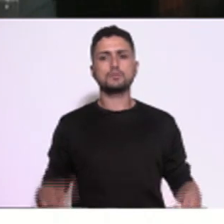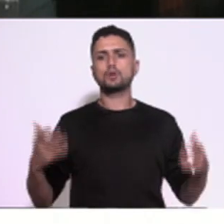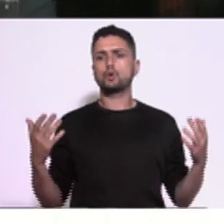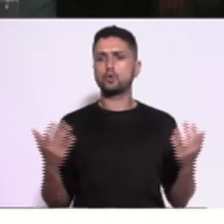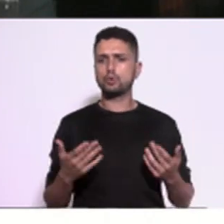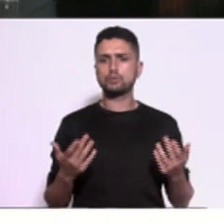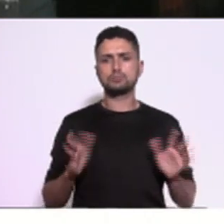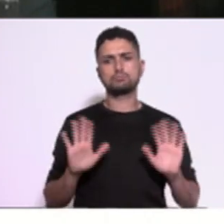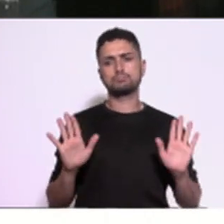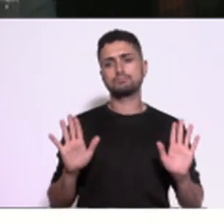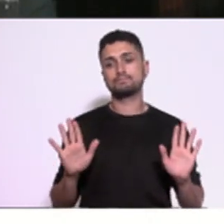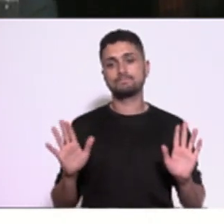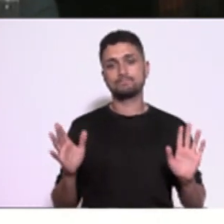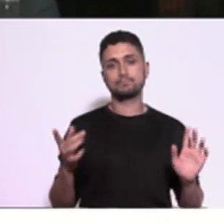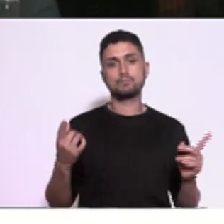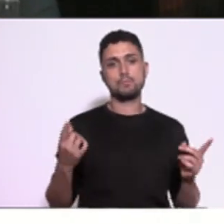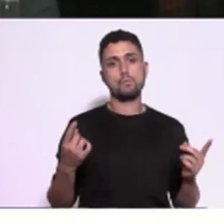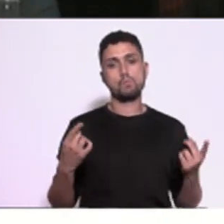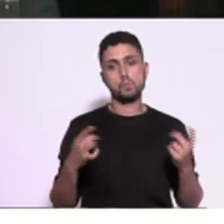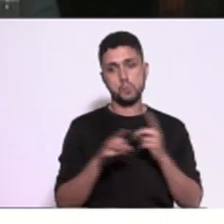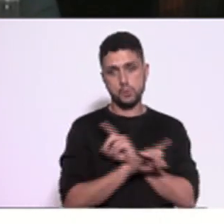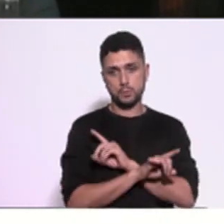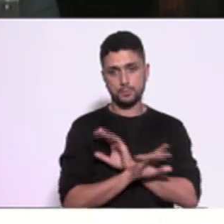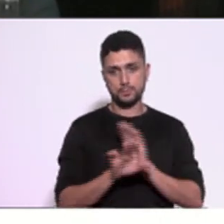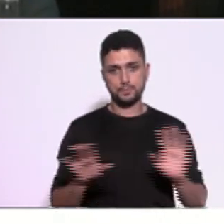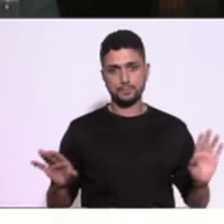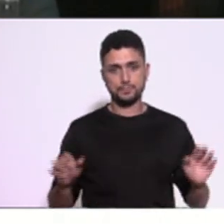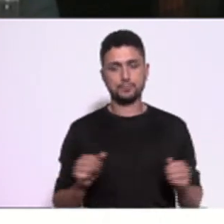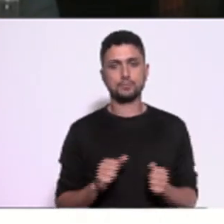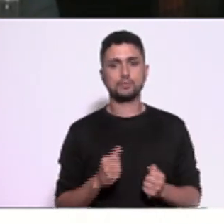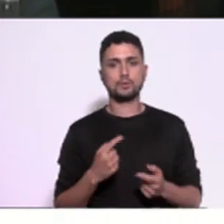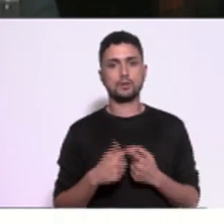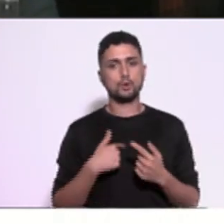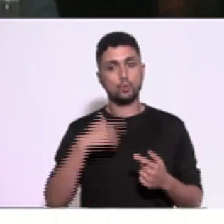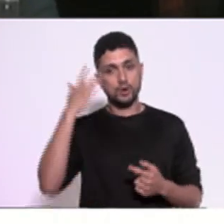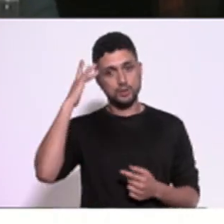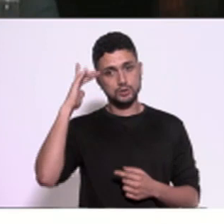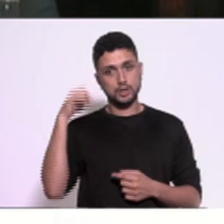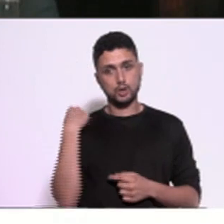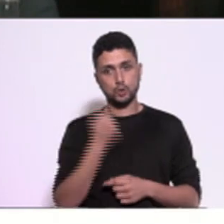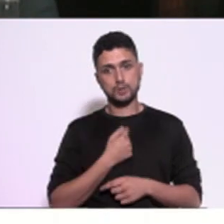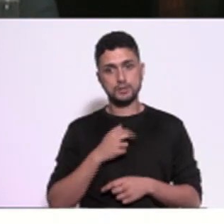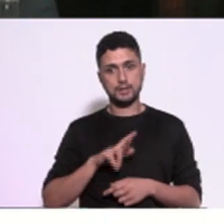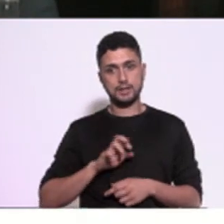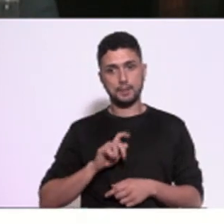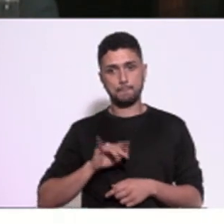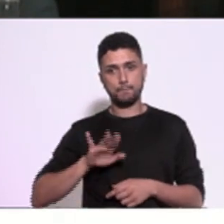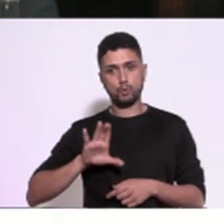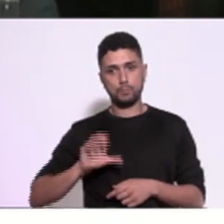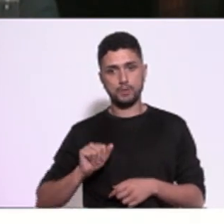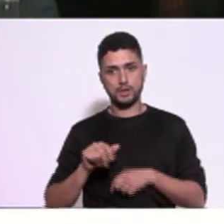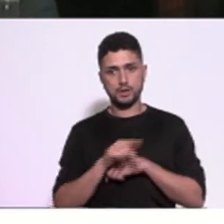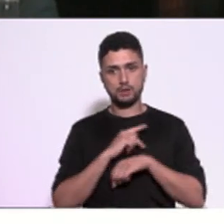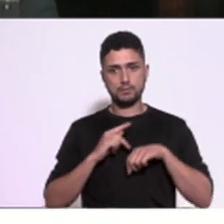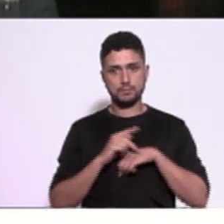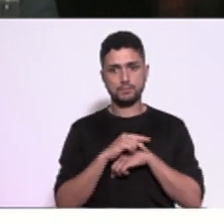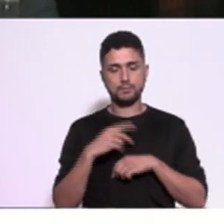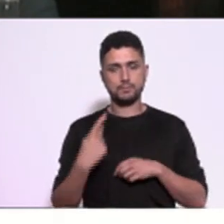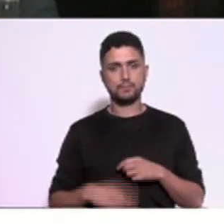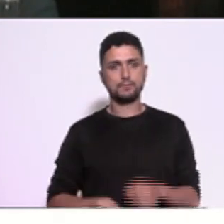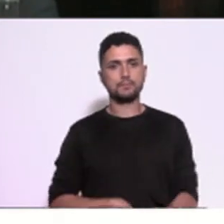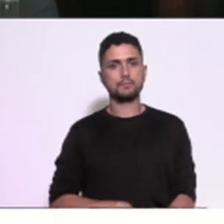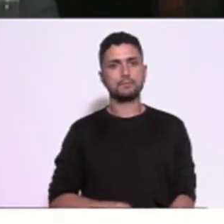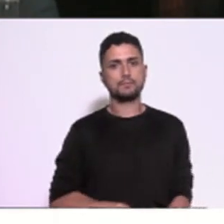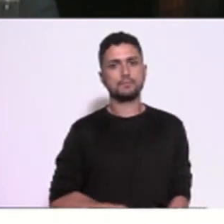contraditório, porque acho que a nossa República está mais para unitária do que